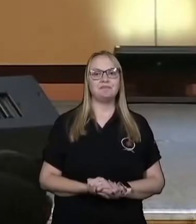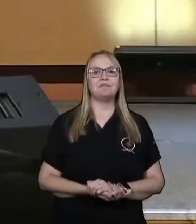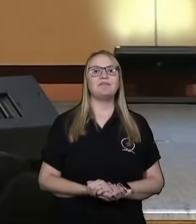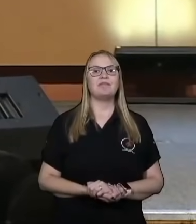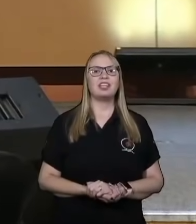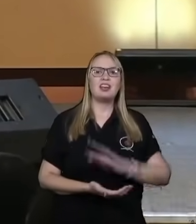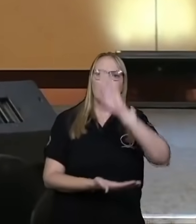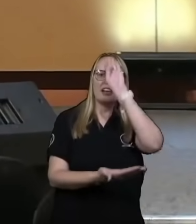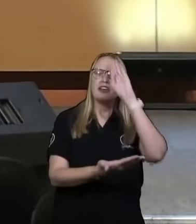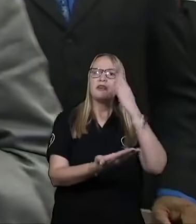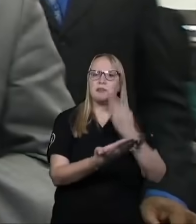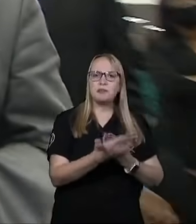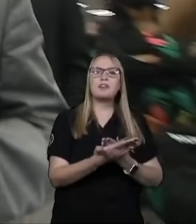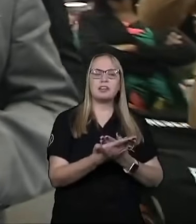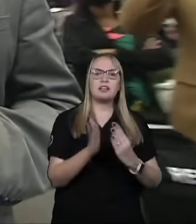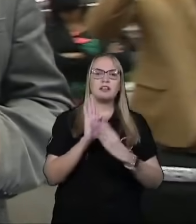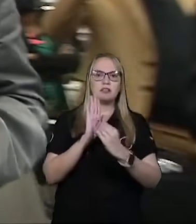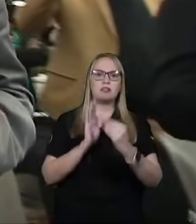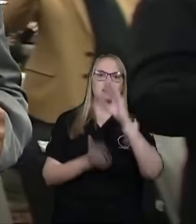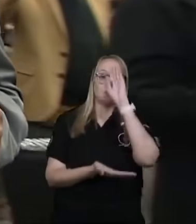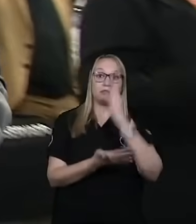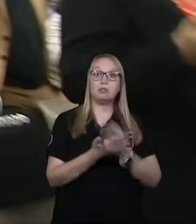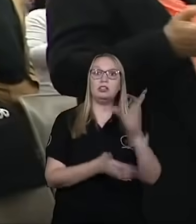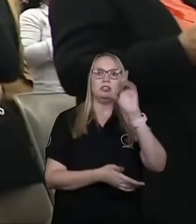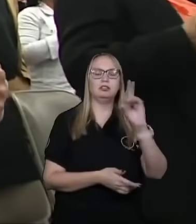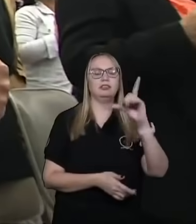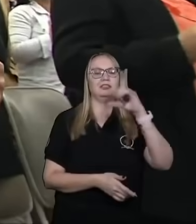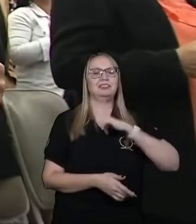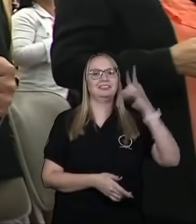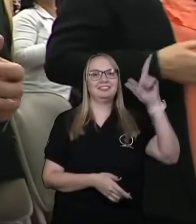e eu creio E aí